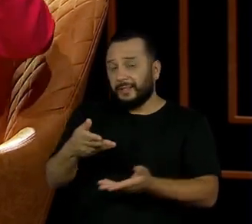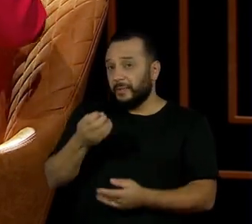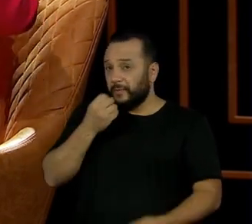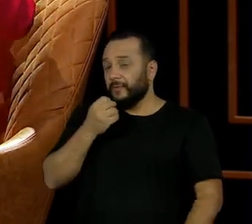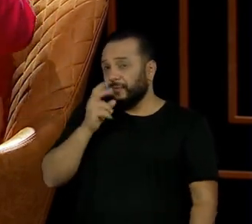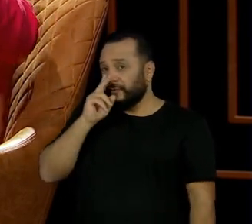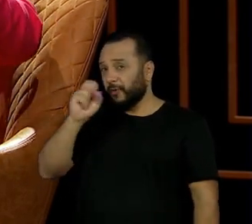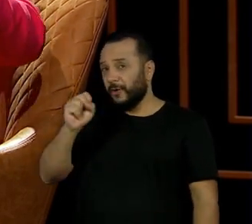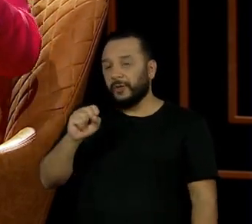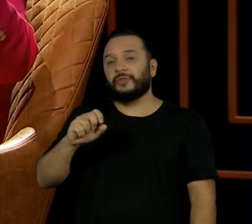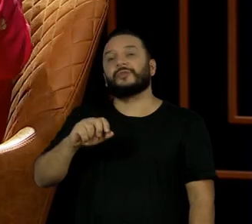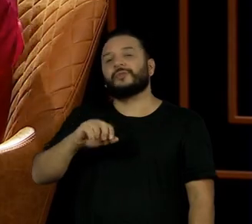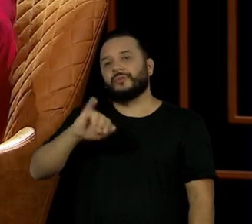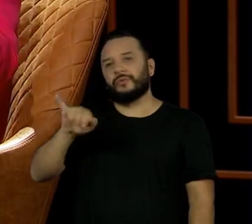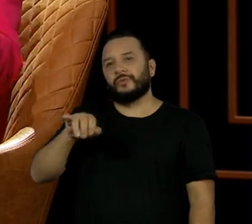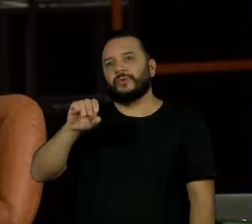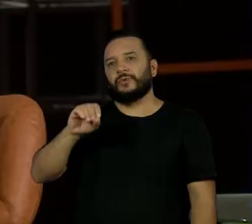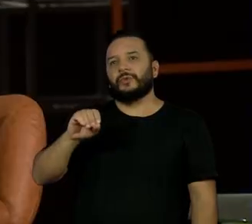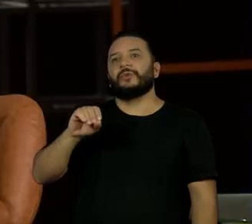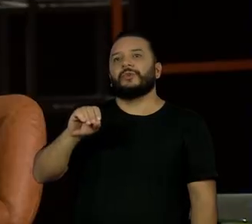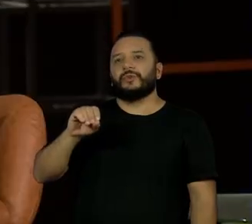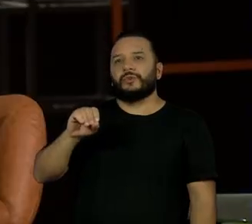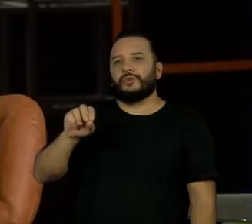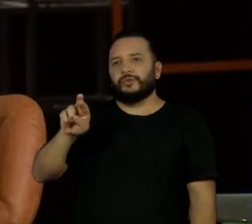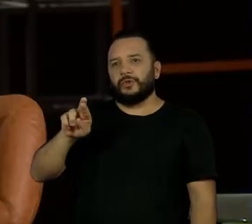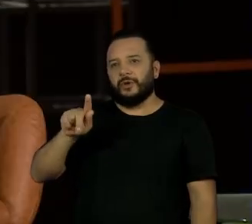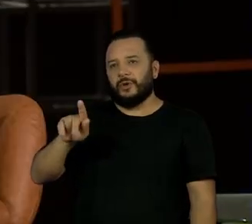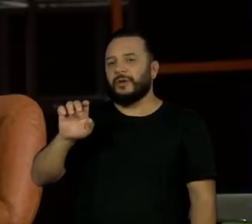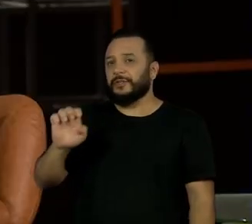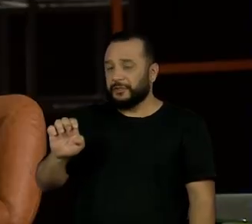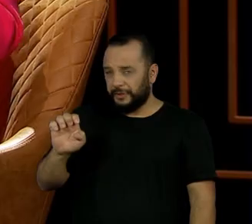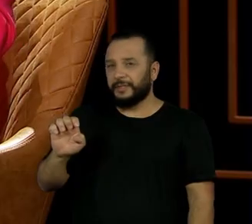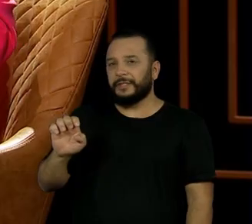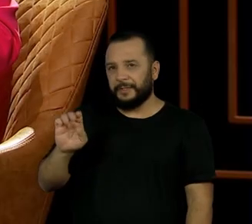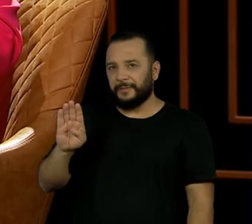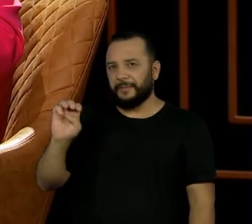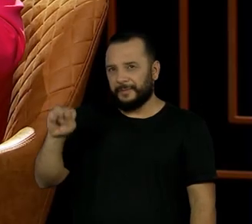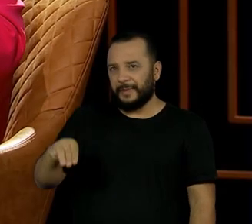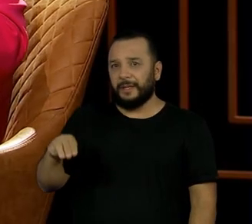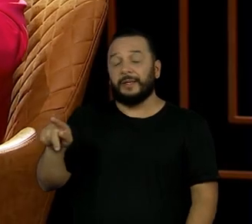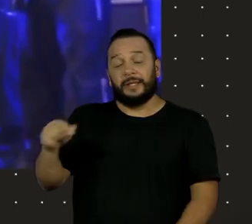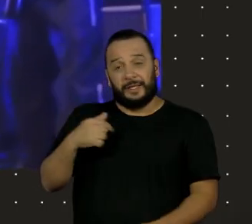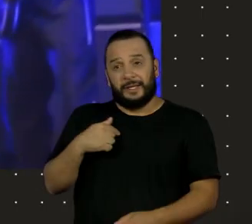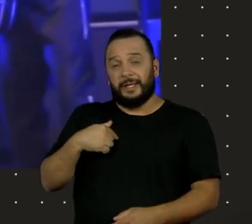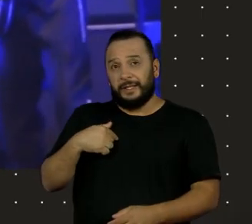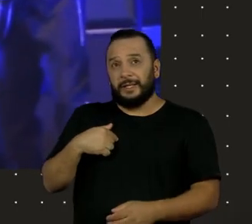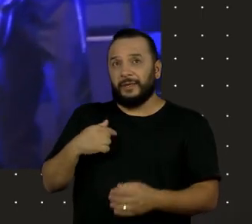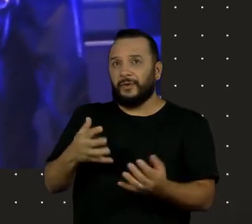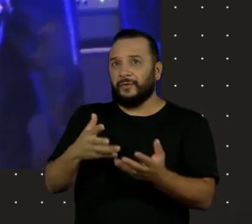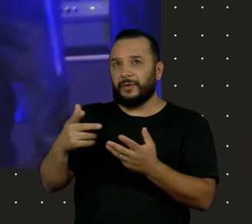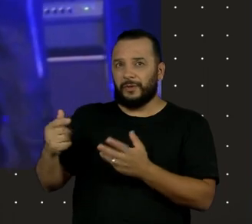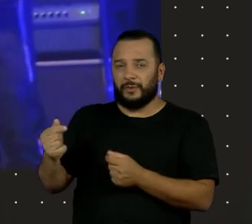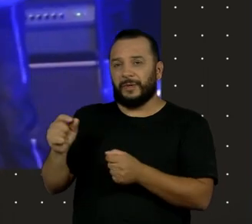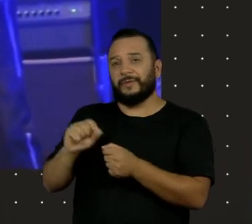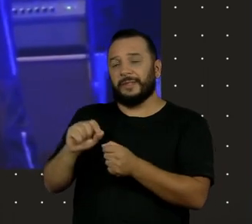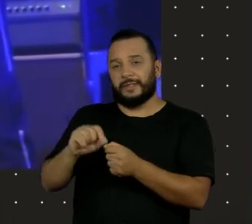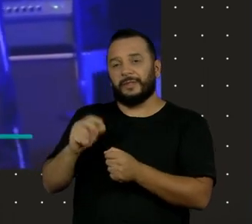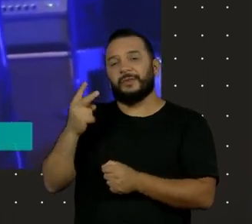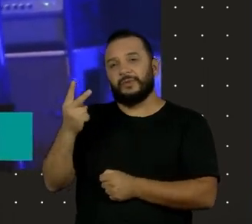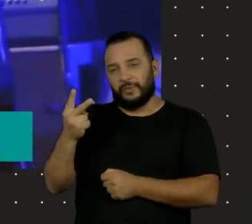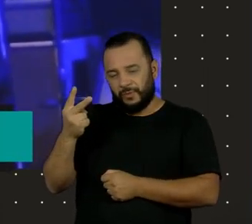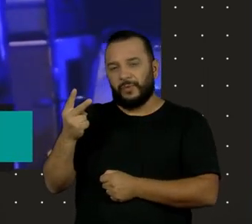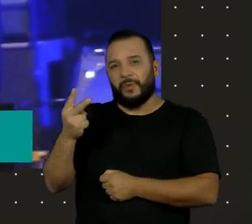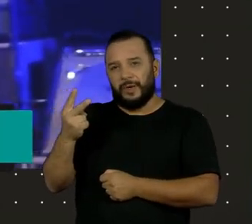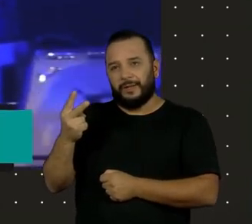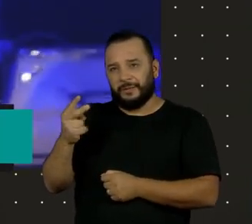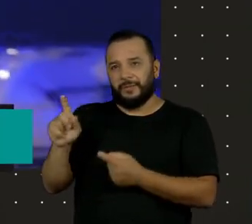e o Jorge convidou para ele produzir duas faixas do CD 23 que era uma volta também do Jorge e aí ele colocou o Grêmio para